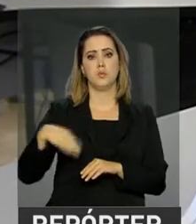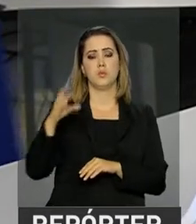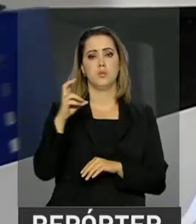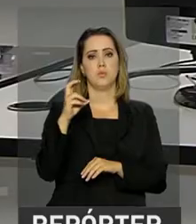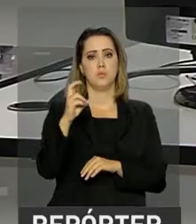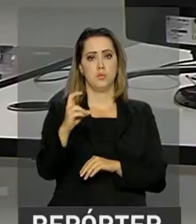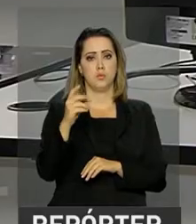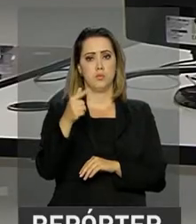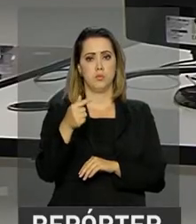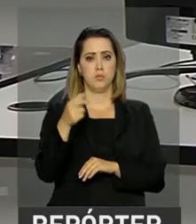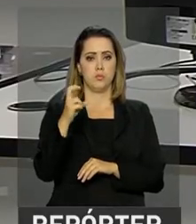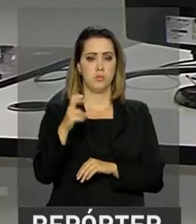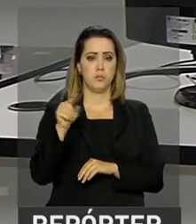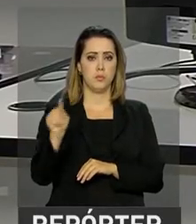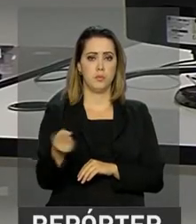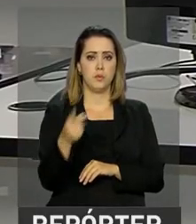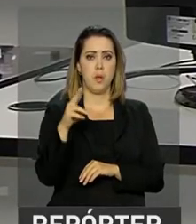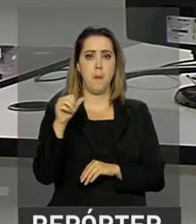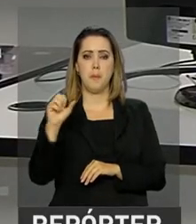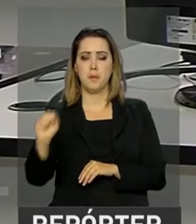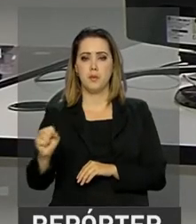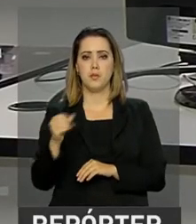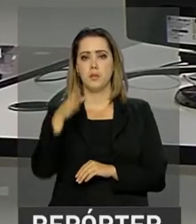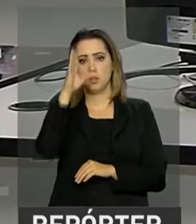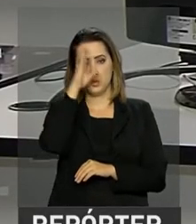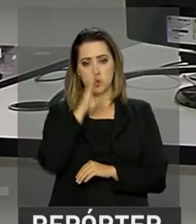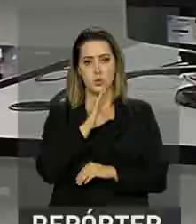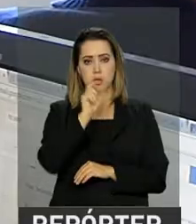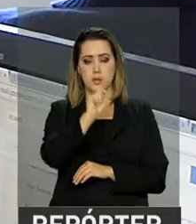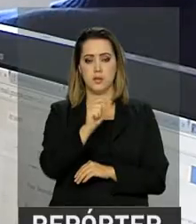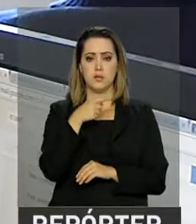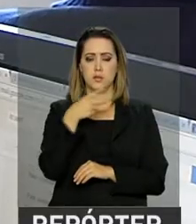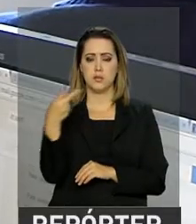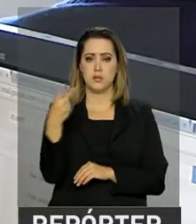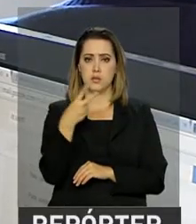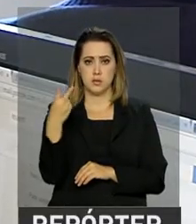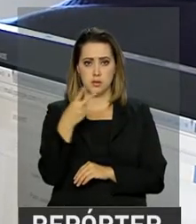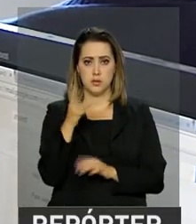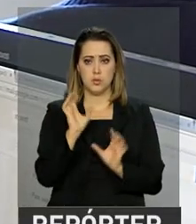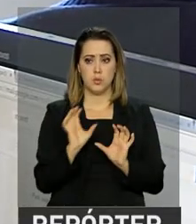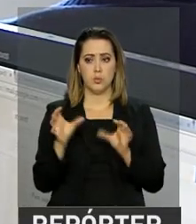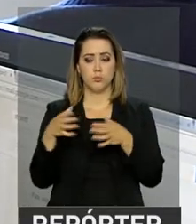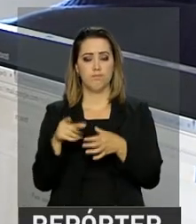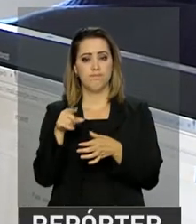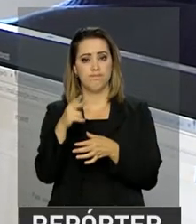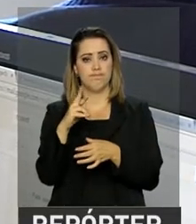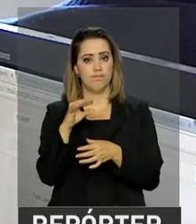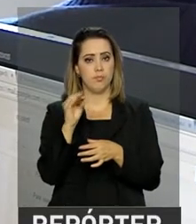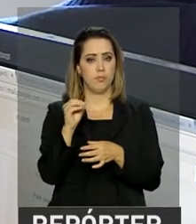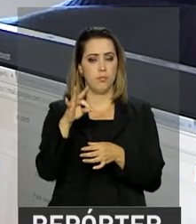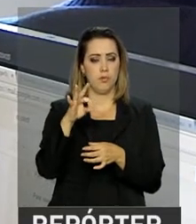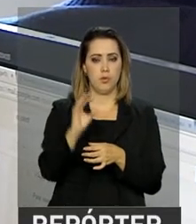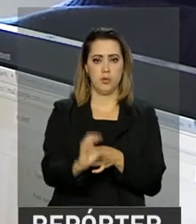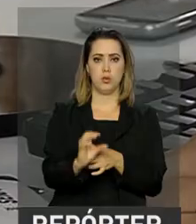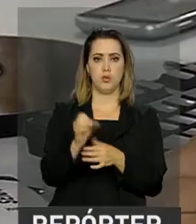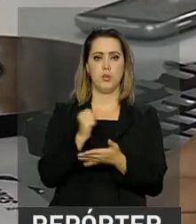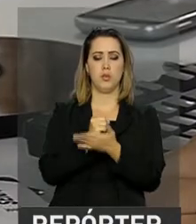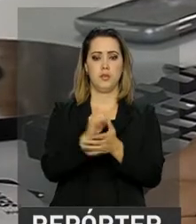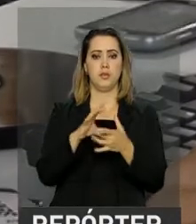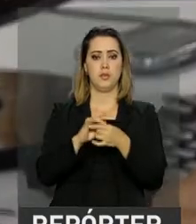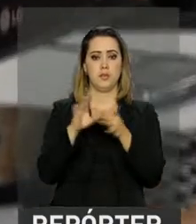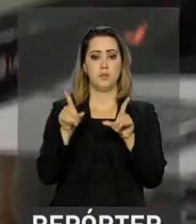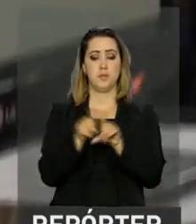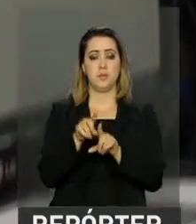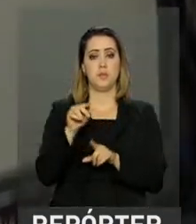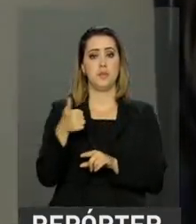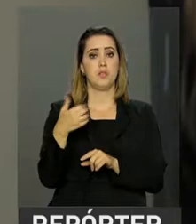de 575 mil vagas gratuitas nesse segundo lote do Pronatec Oferta Voluntária. Os